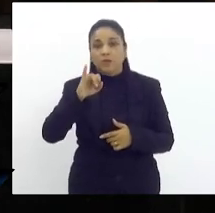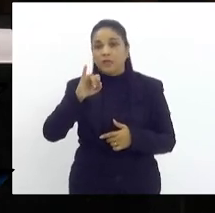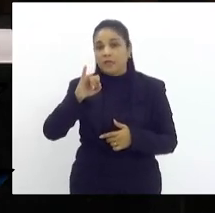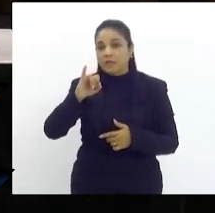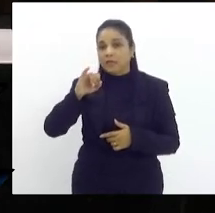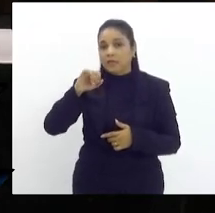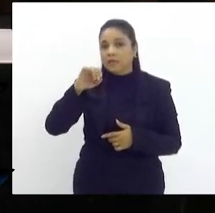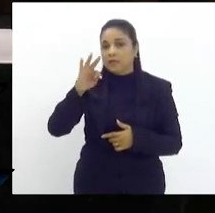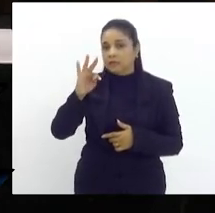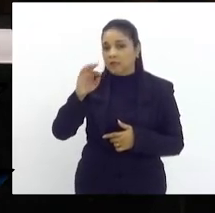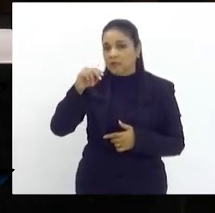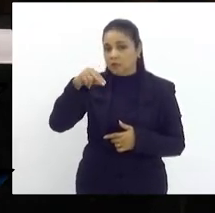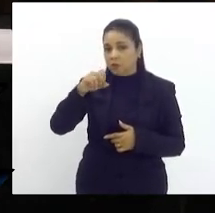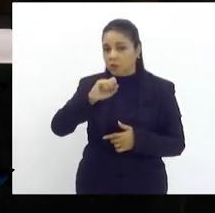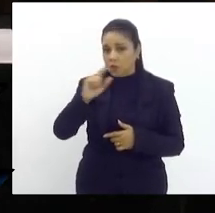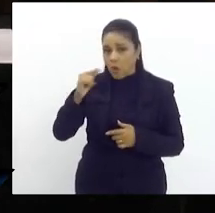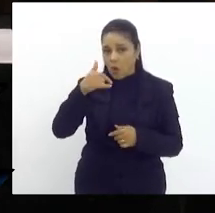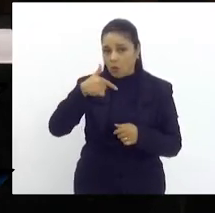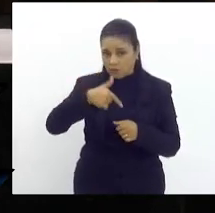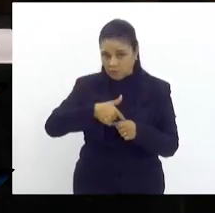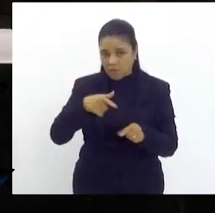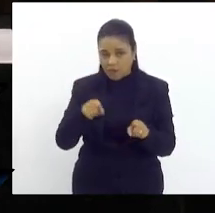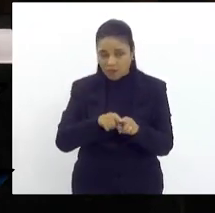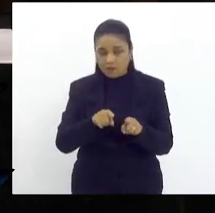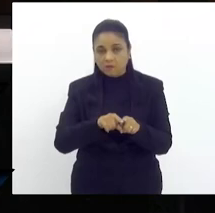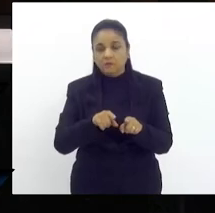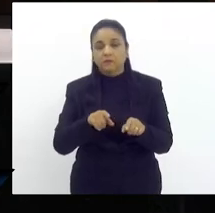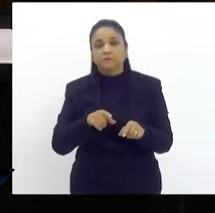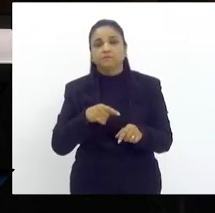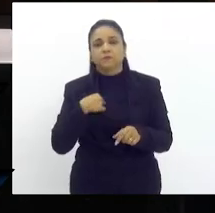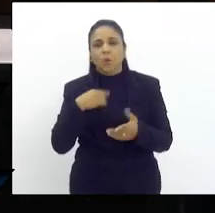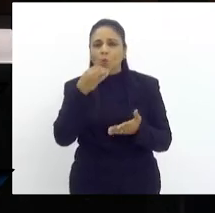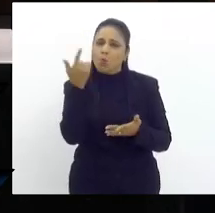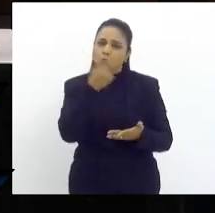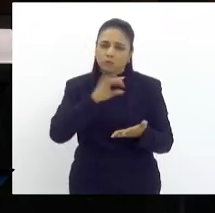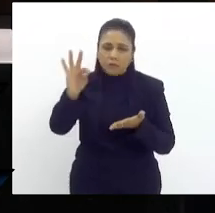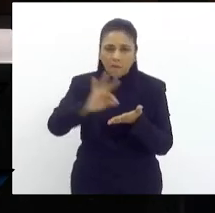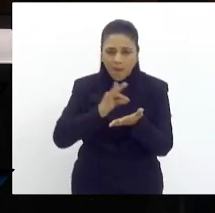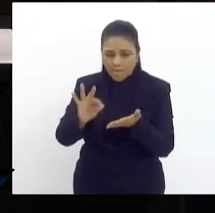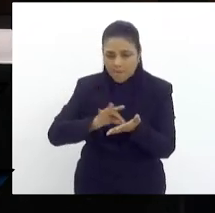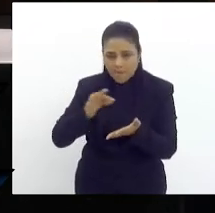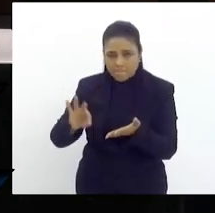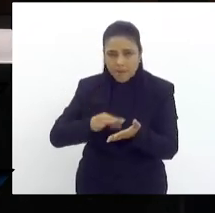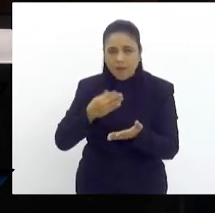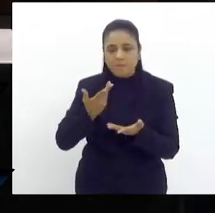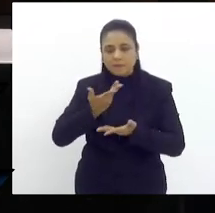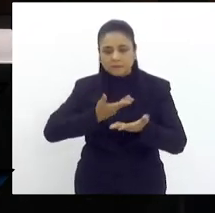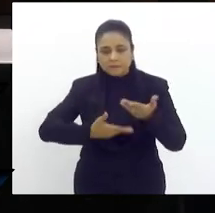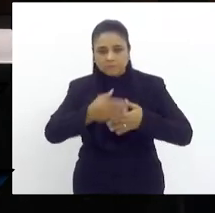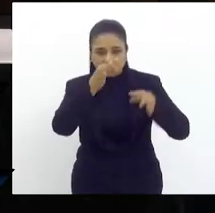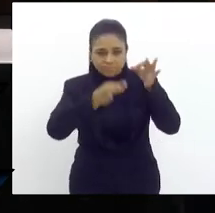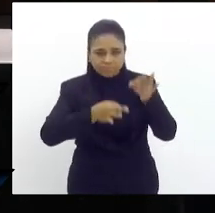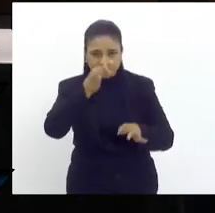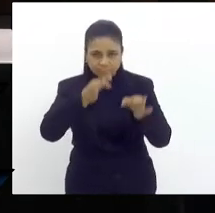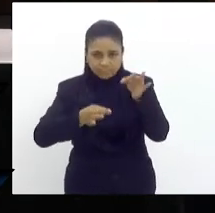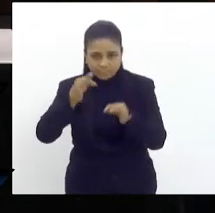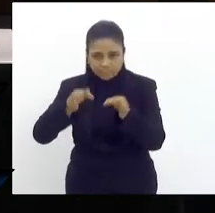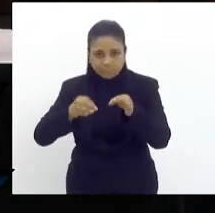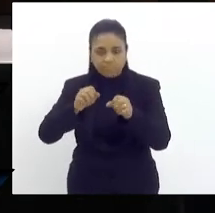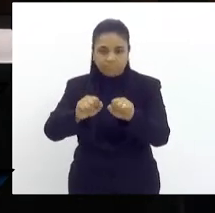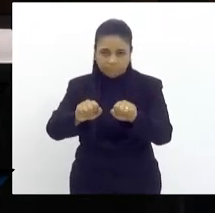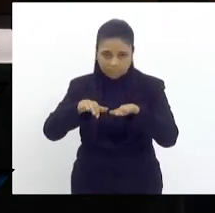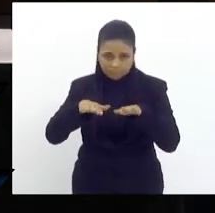eu consegui até na ocasião as assinaturas para que a gente pudesse tramitar com urgência aqui na Assembleia